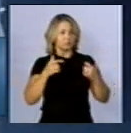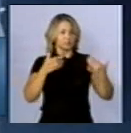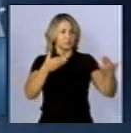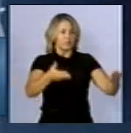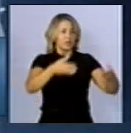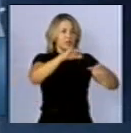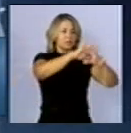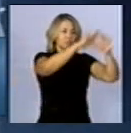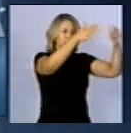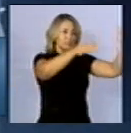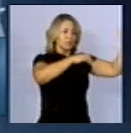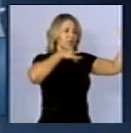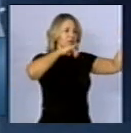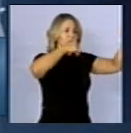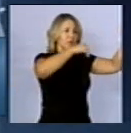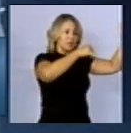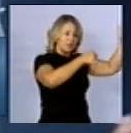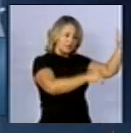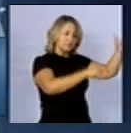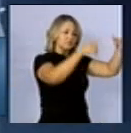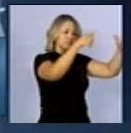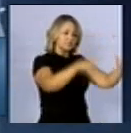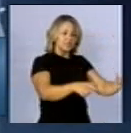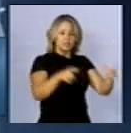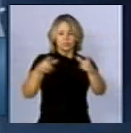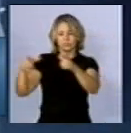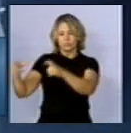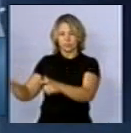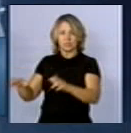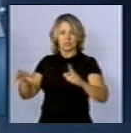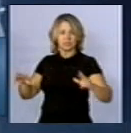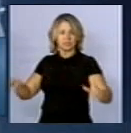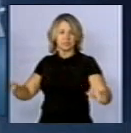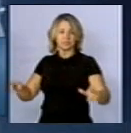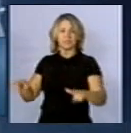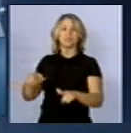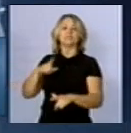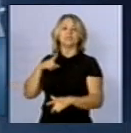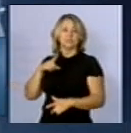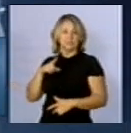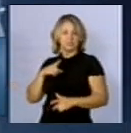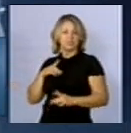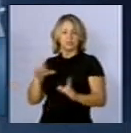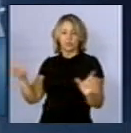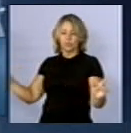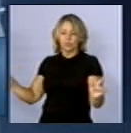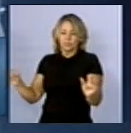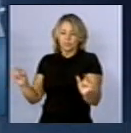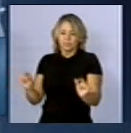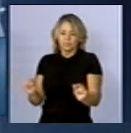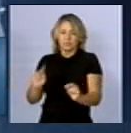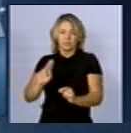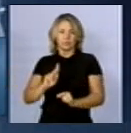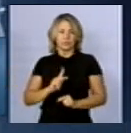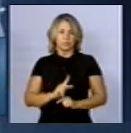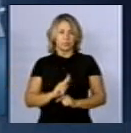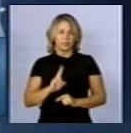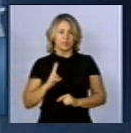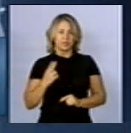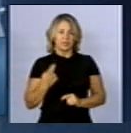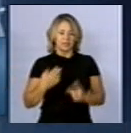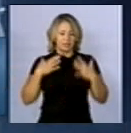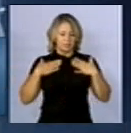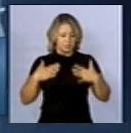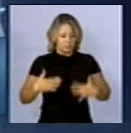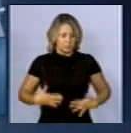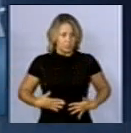aos campo eletromagnético nessas localidade Elas tiveram uma diminuição do PH dos